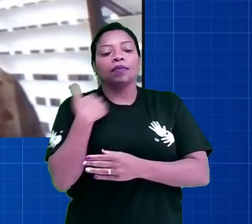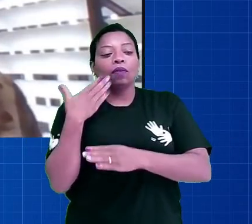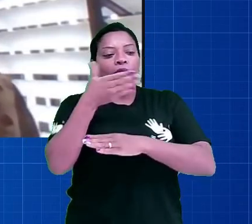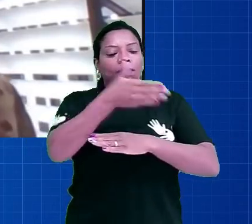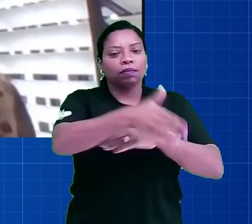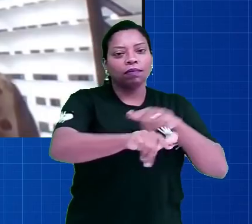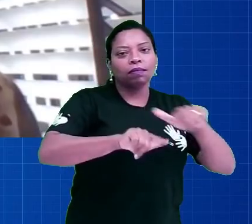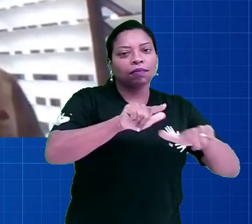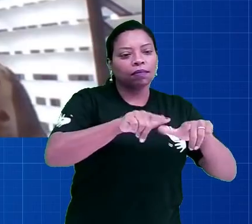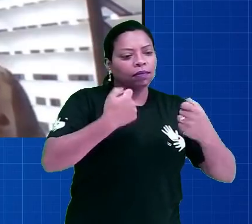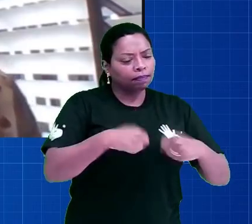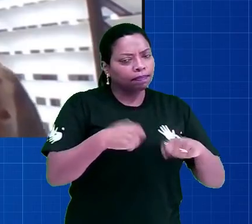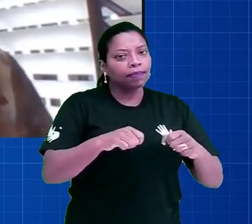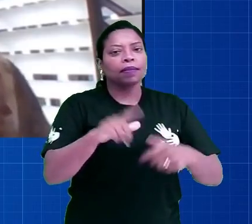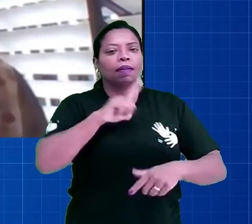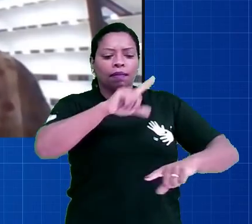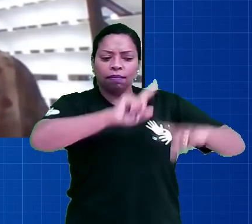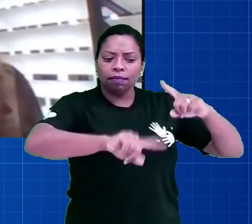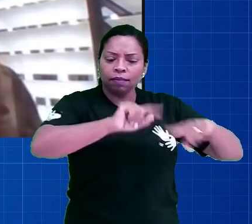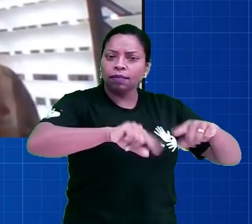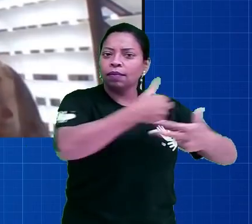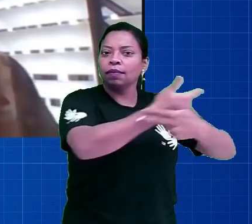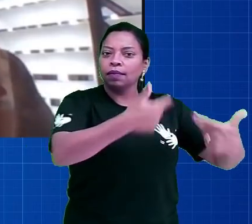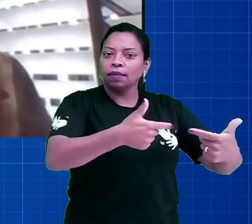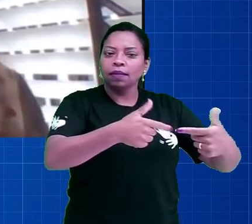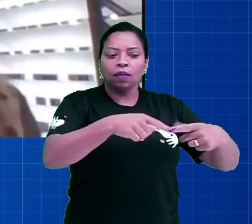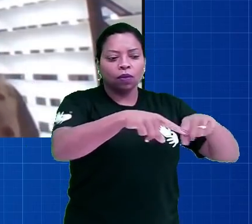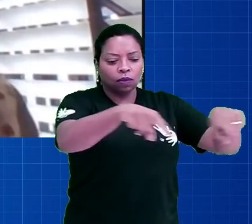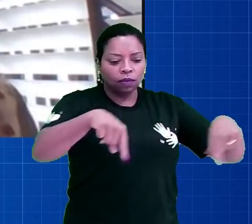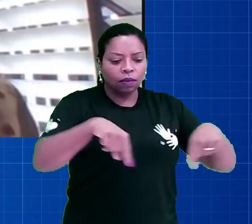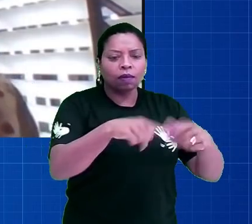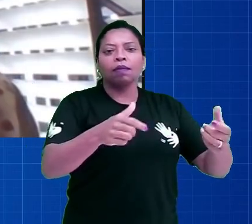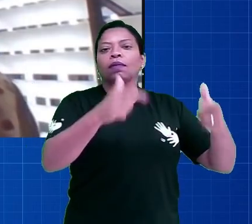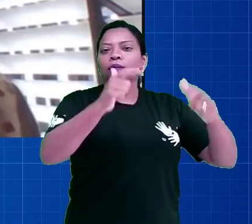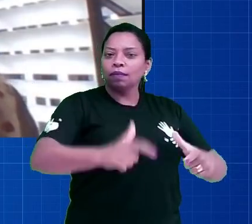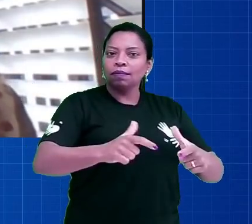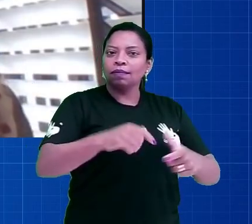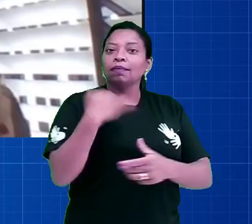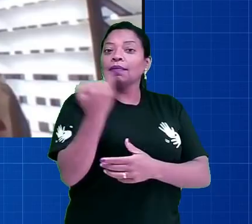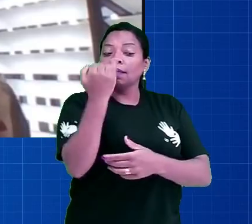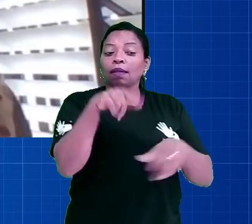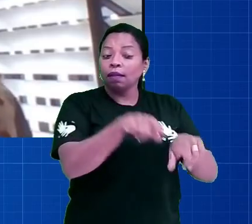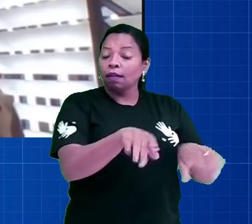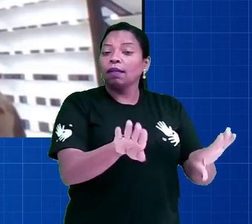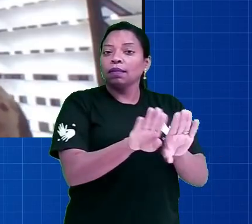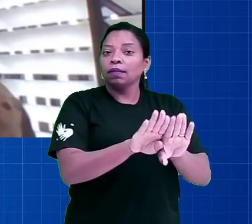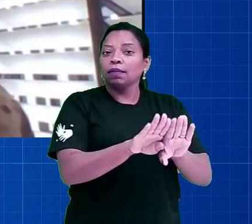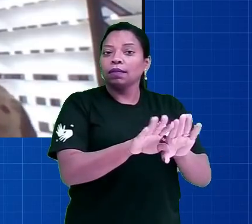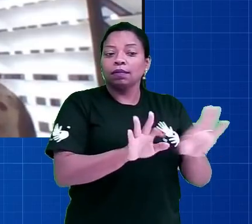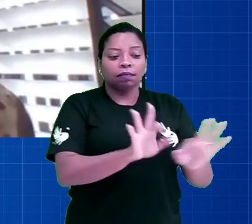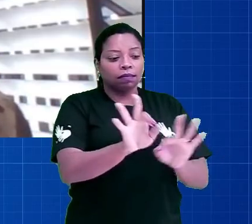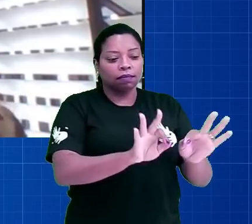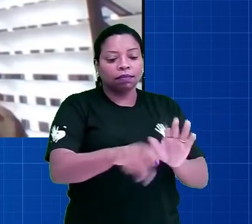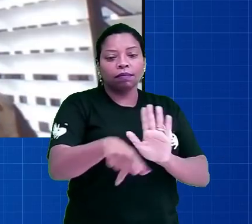perspectiva, ela seja adotada e que as pessoas tenham a condição de exercer as funções. Então, esse é um outro